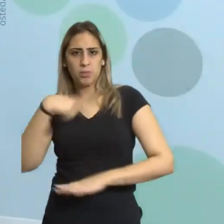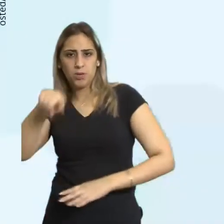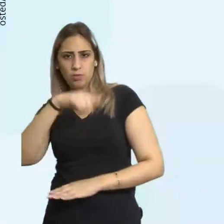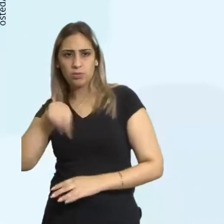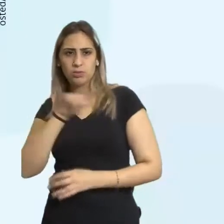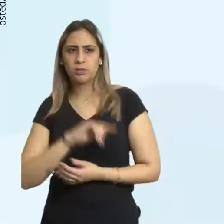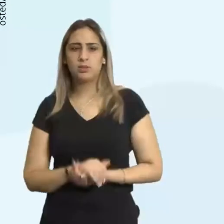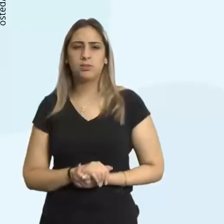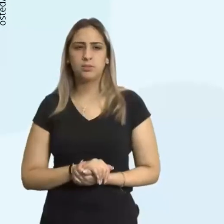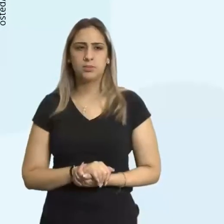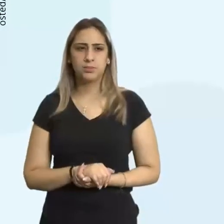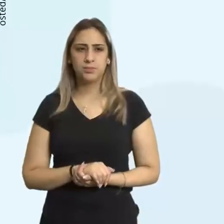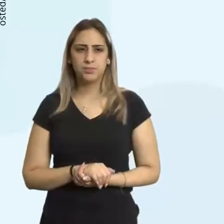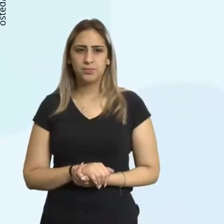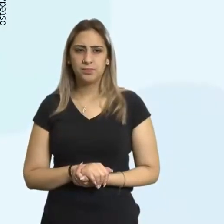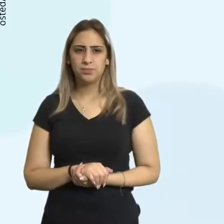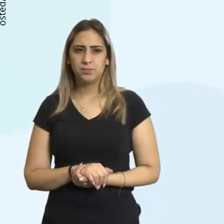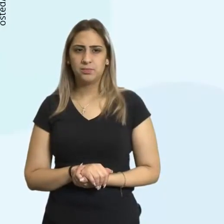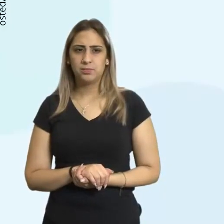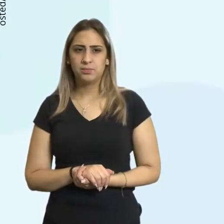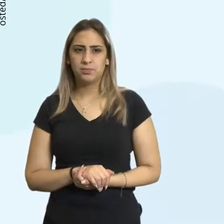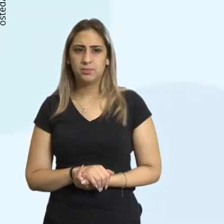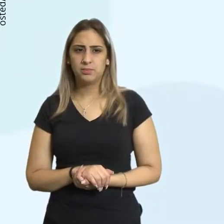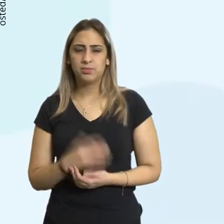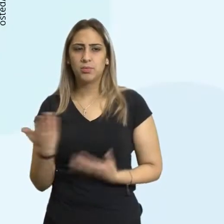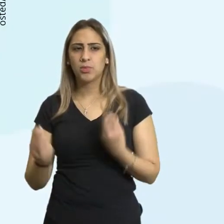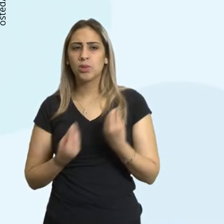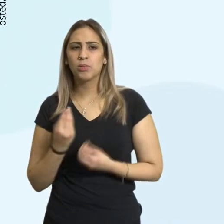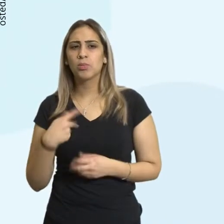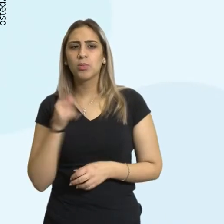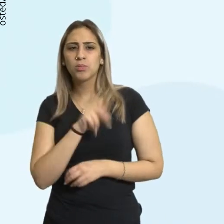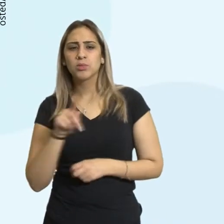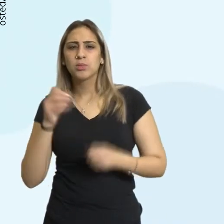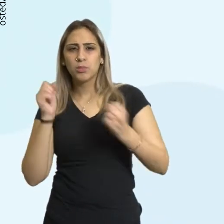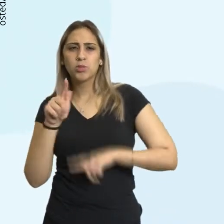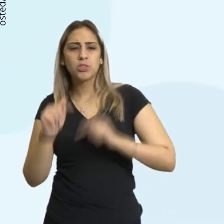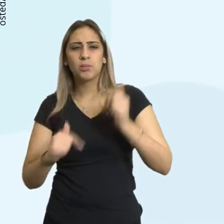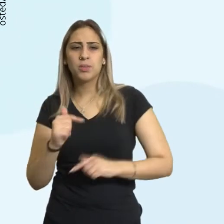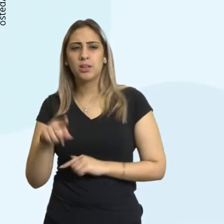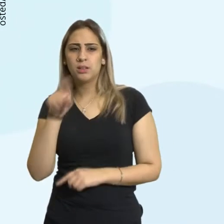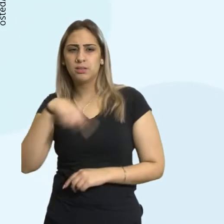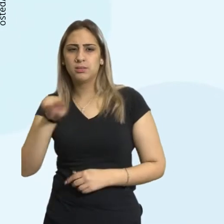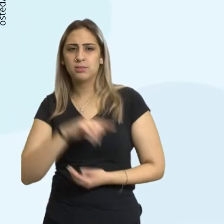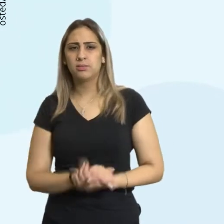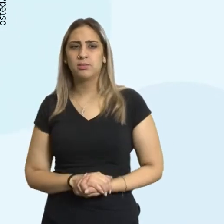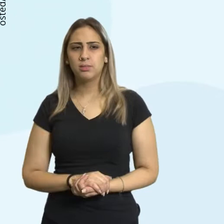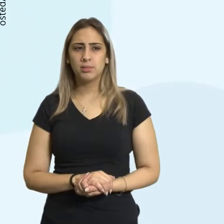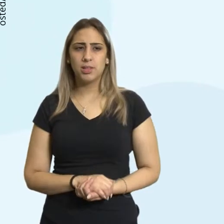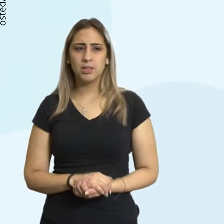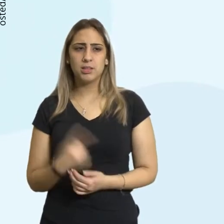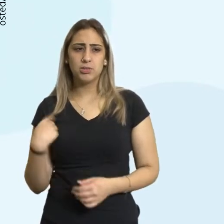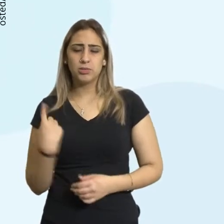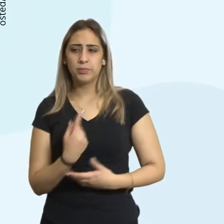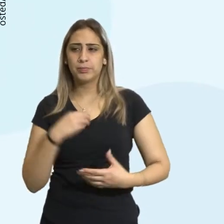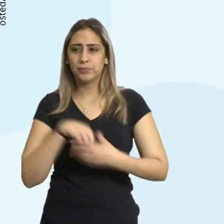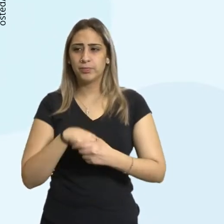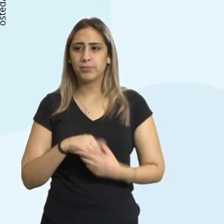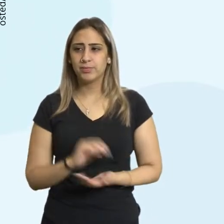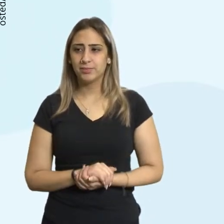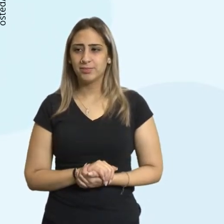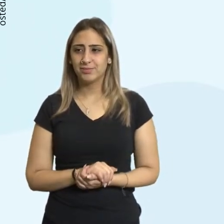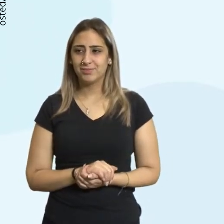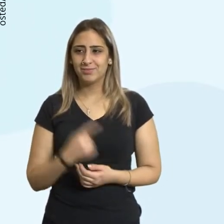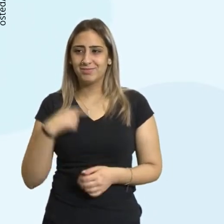para vocês de sugestão de como que o professor pode trabalhar mesmo então por exemplo A ideia